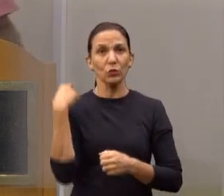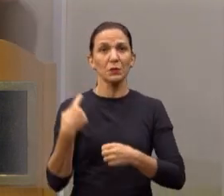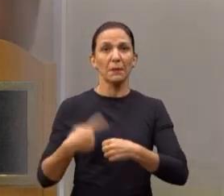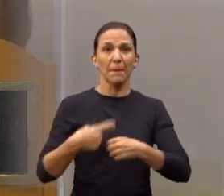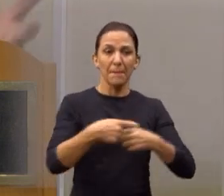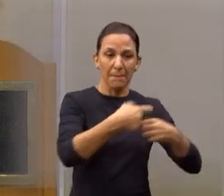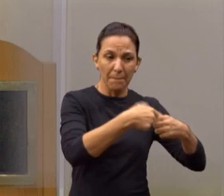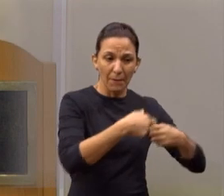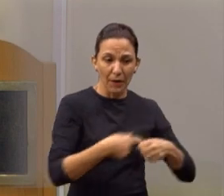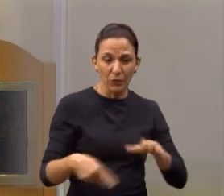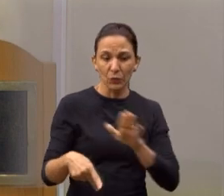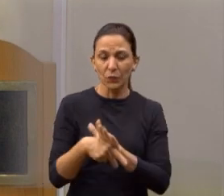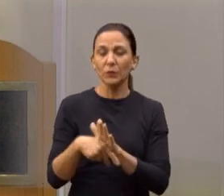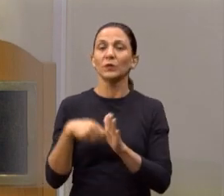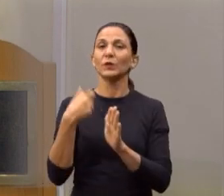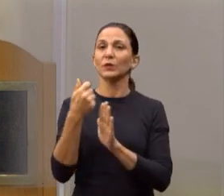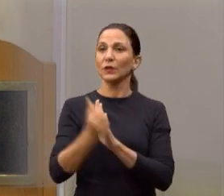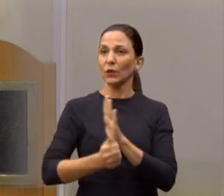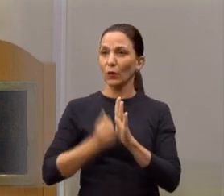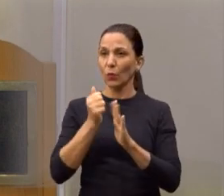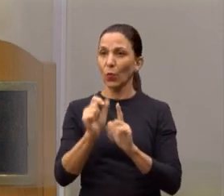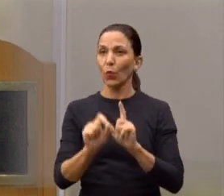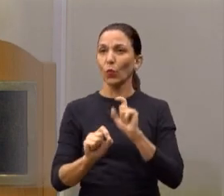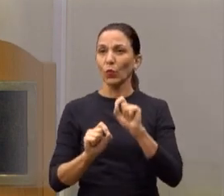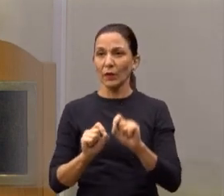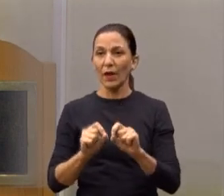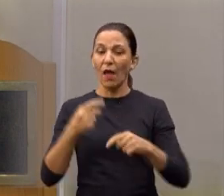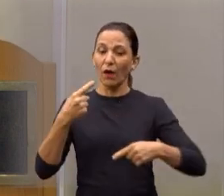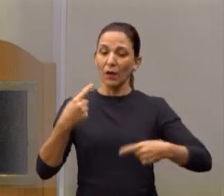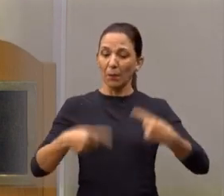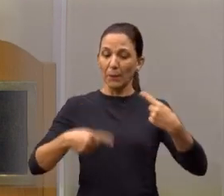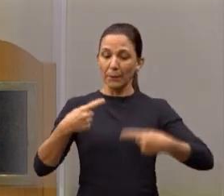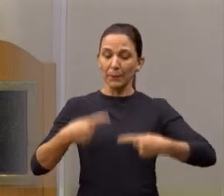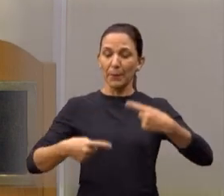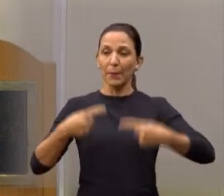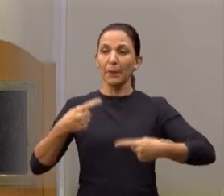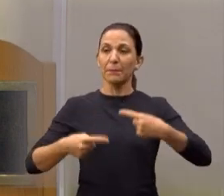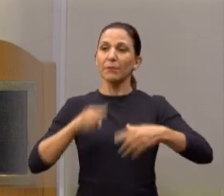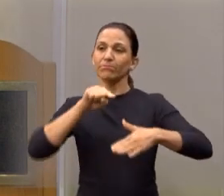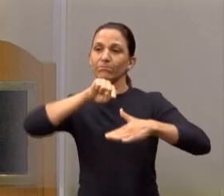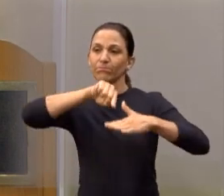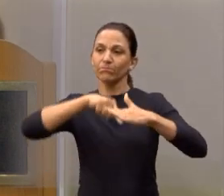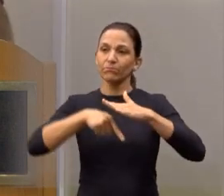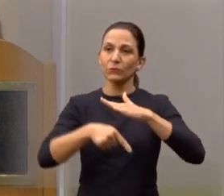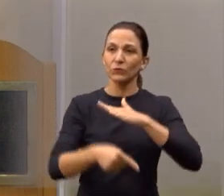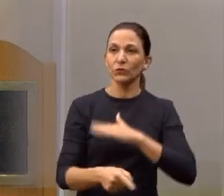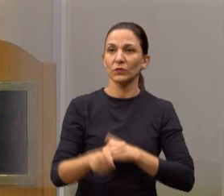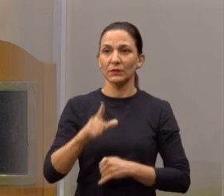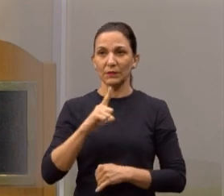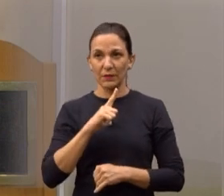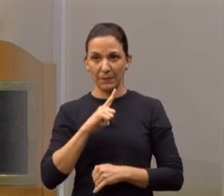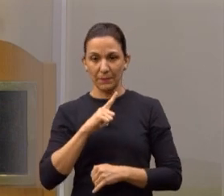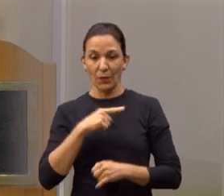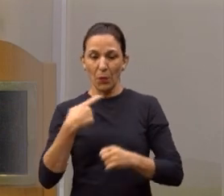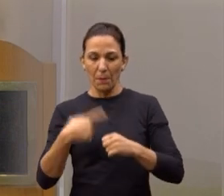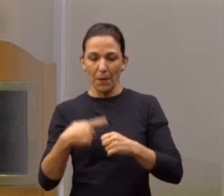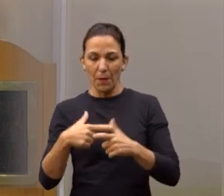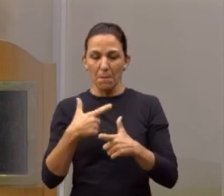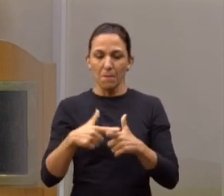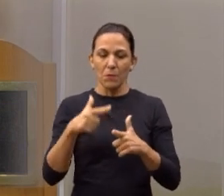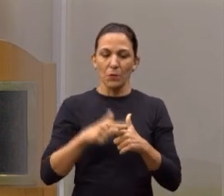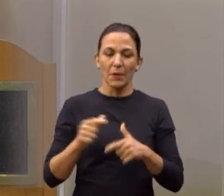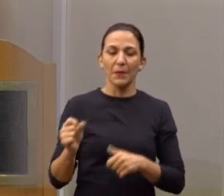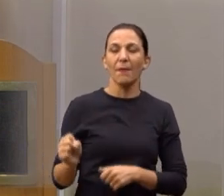Jardim ibirás Jardim Ipanema e ali eu acho que a discussão que a gente tem que fazer é mais profunda tá posto no bairro um problema